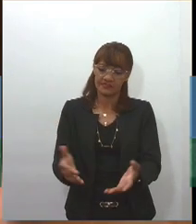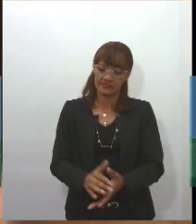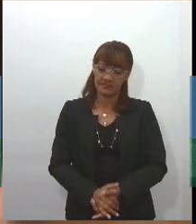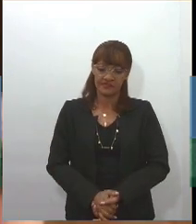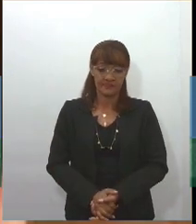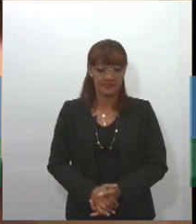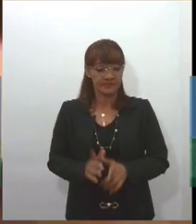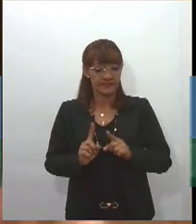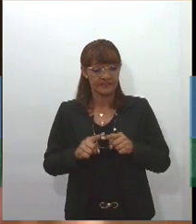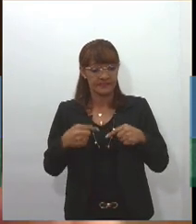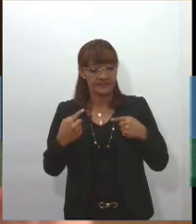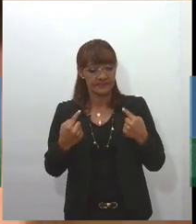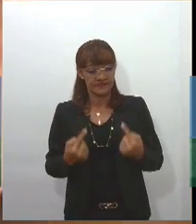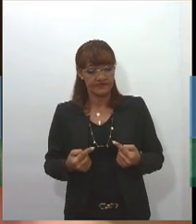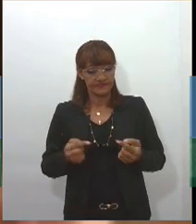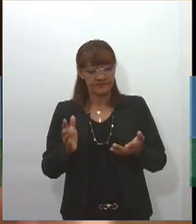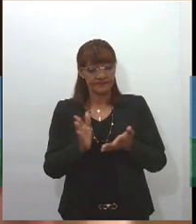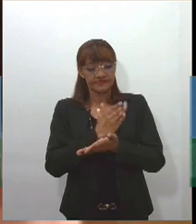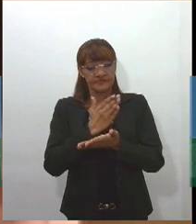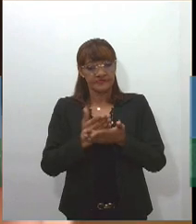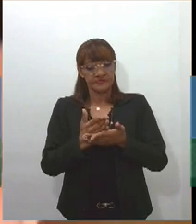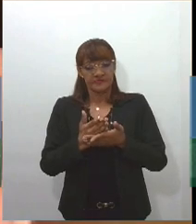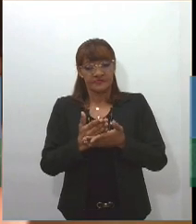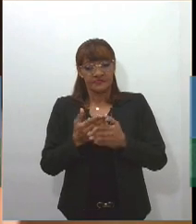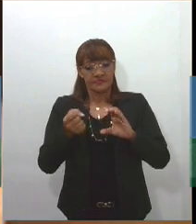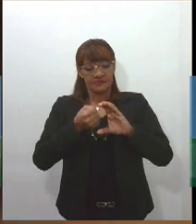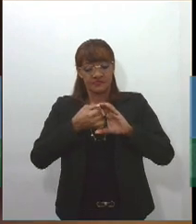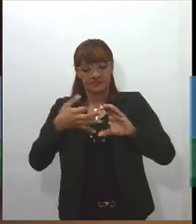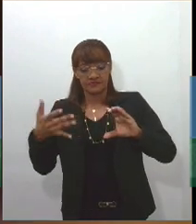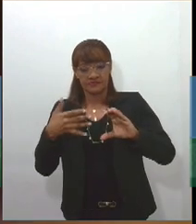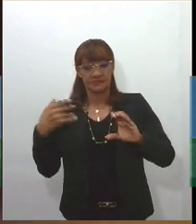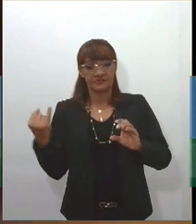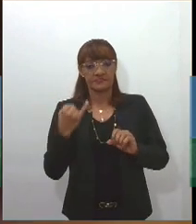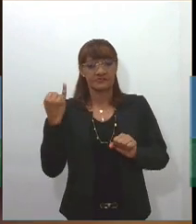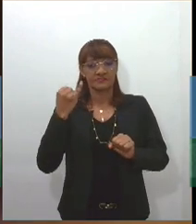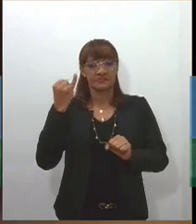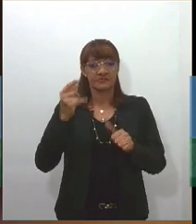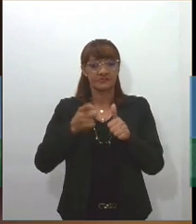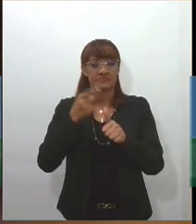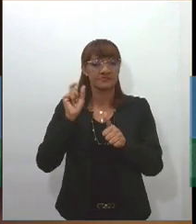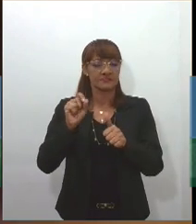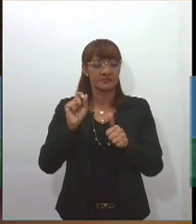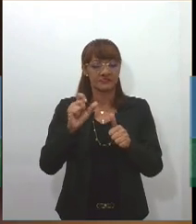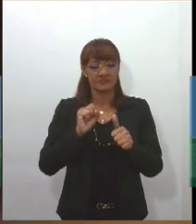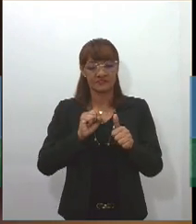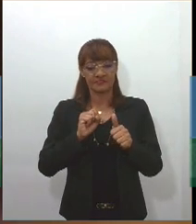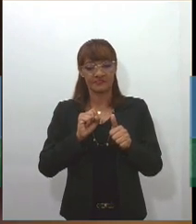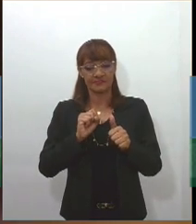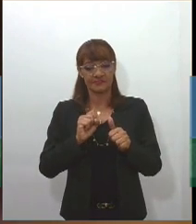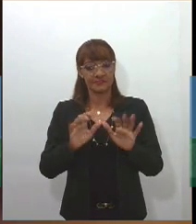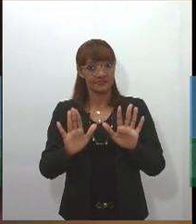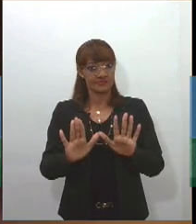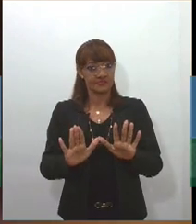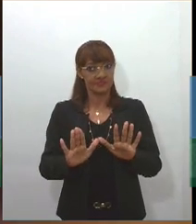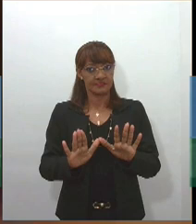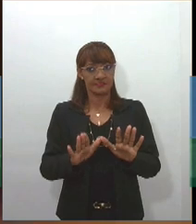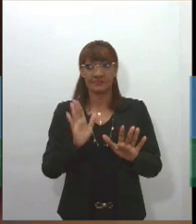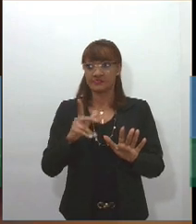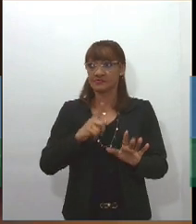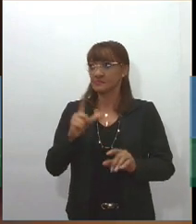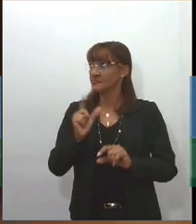algumas características muito importantes a primeira delas é que ele mexe no pacto federativo quer dizer estados e